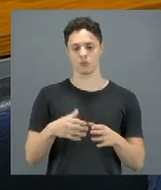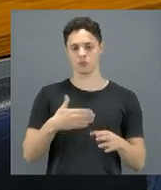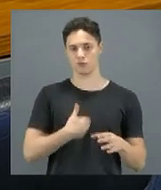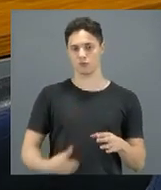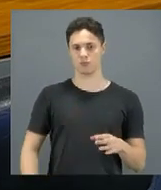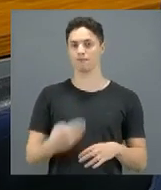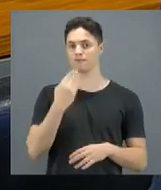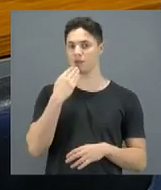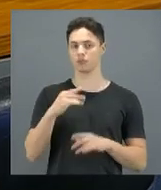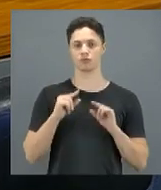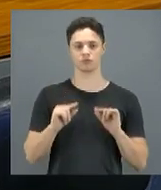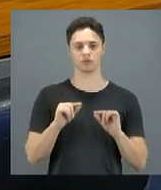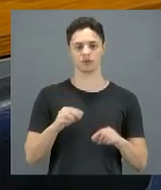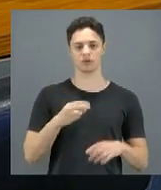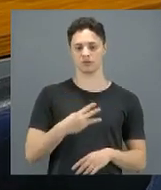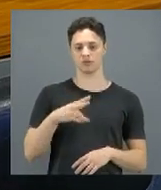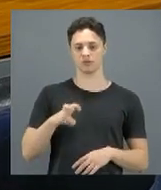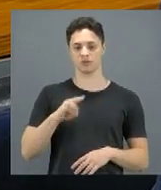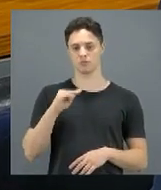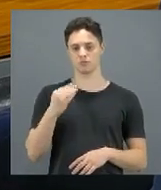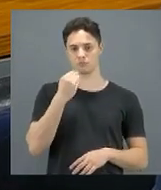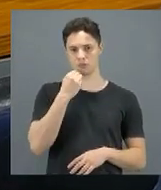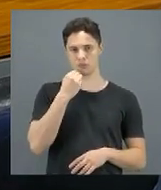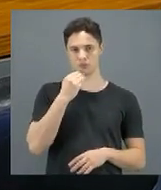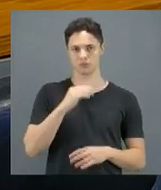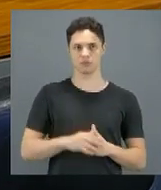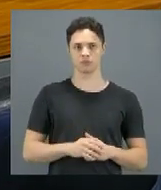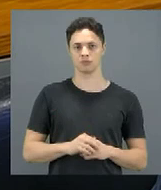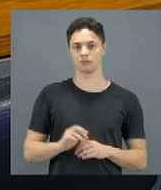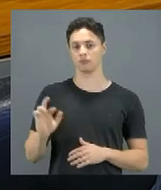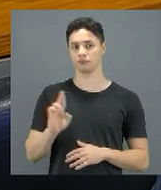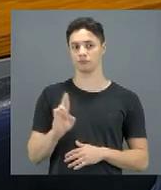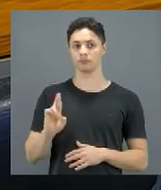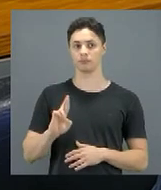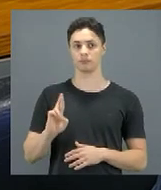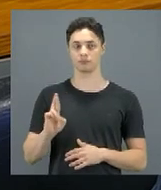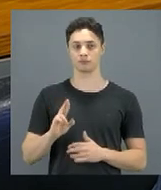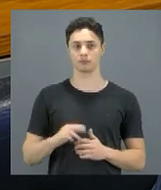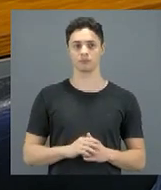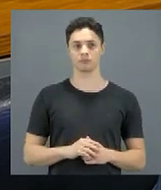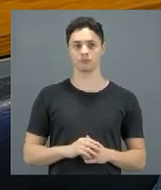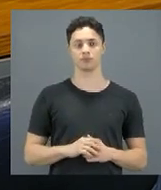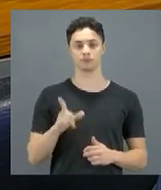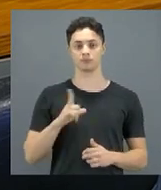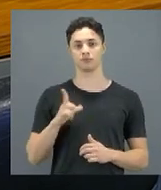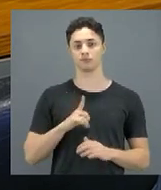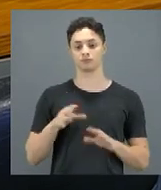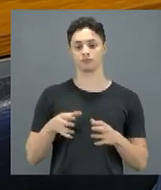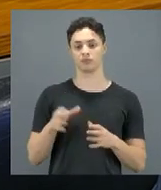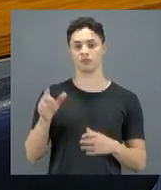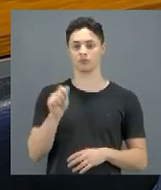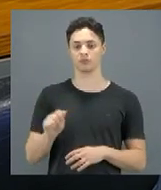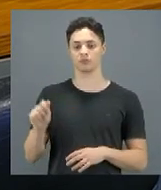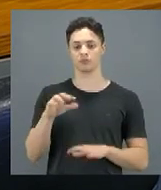teria pedido 35 milhões de reais a uma associação que